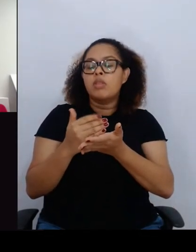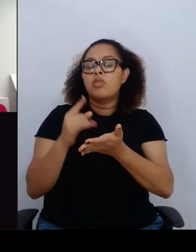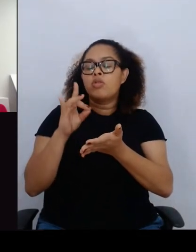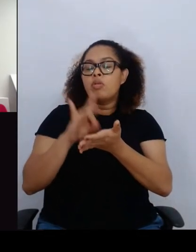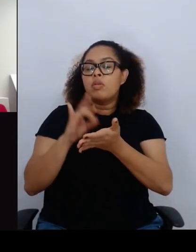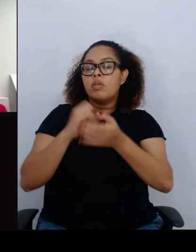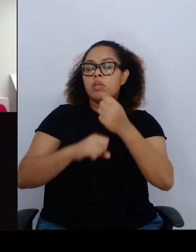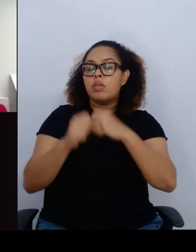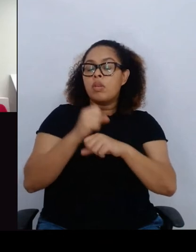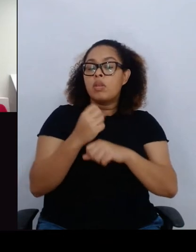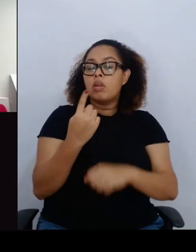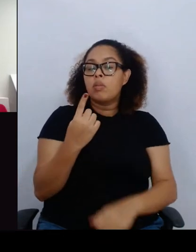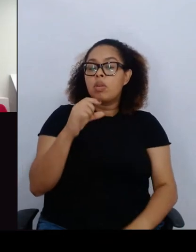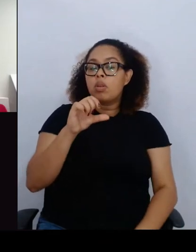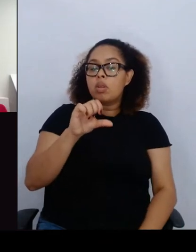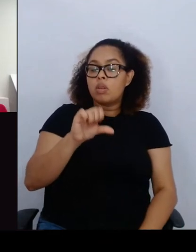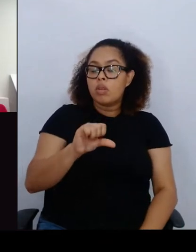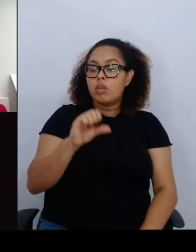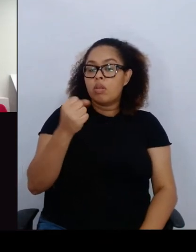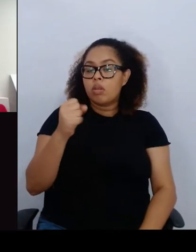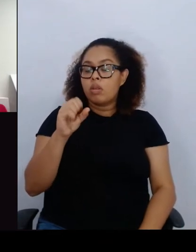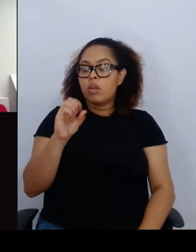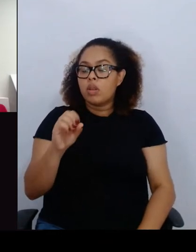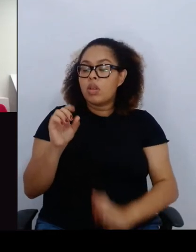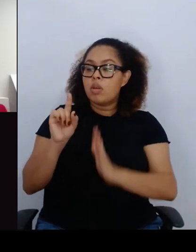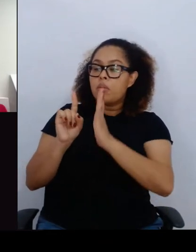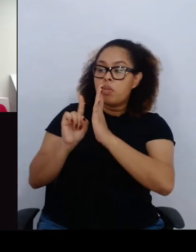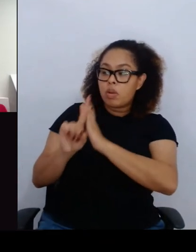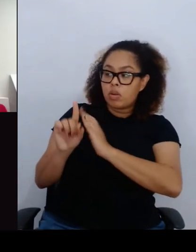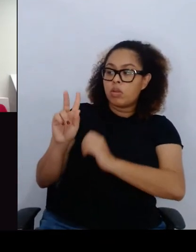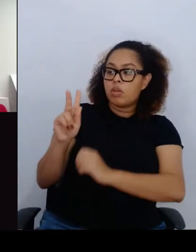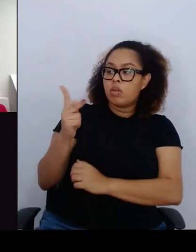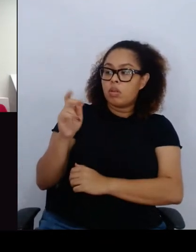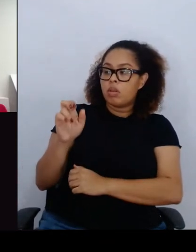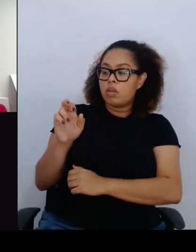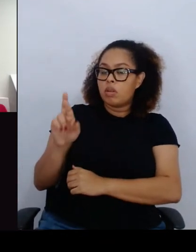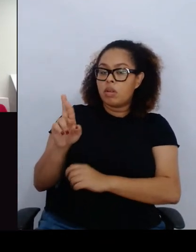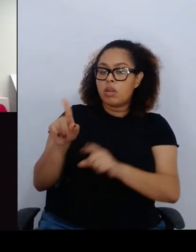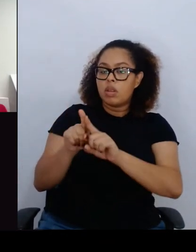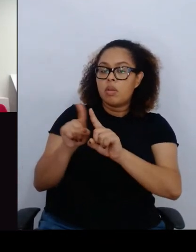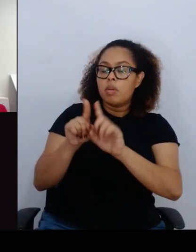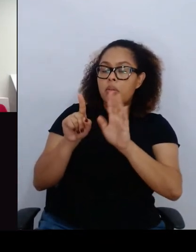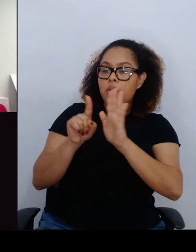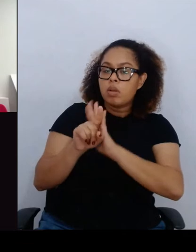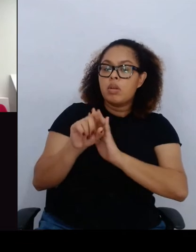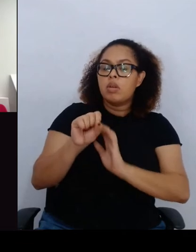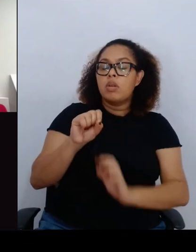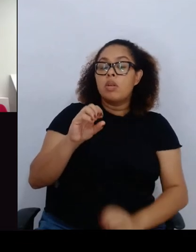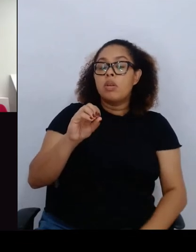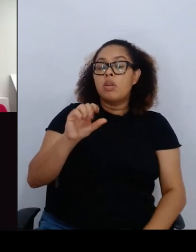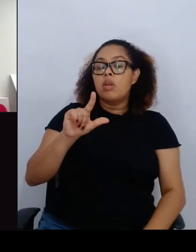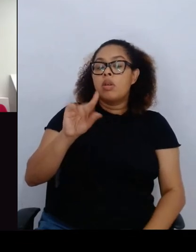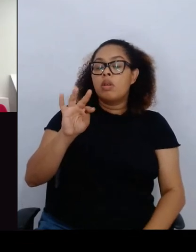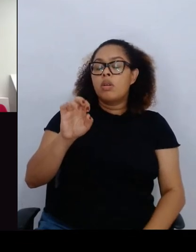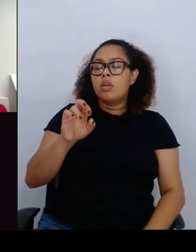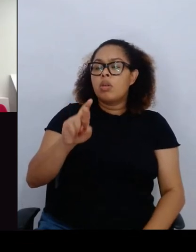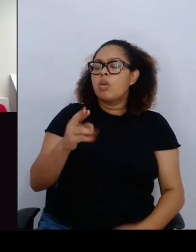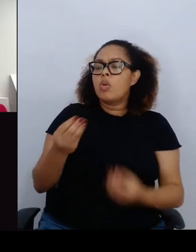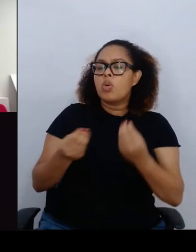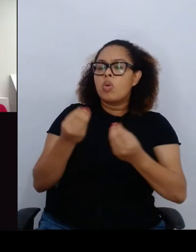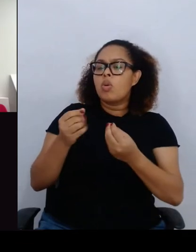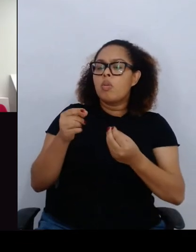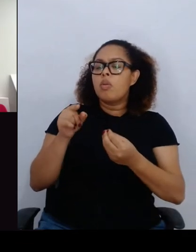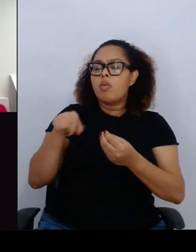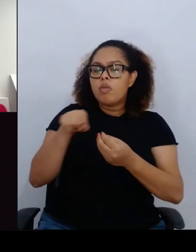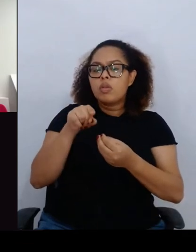perguntar tanto para o professor quer como para o professor soltor como que vocês viram essas transformações e a recepção